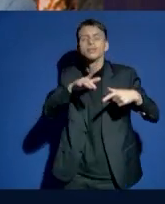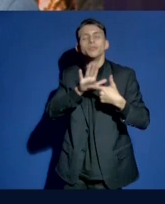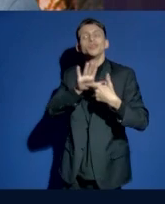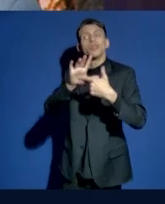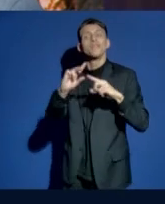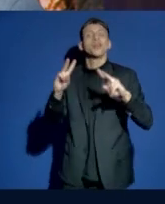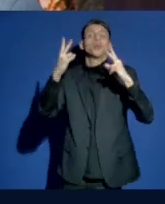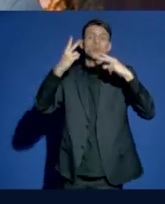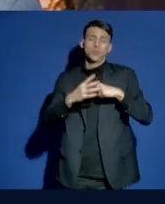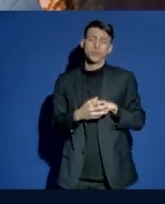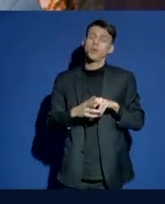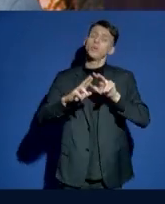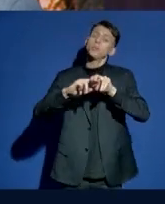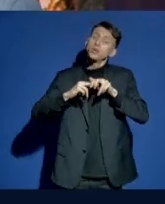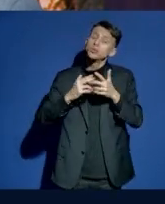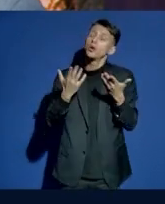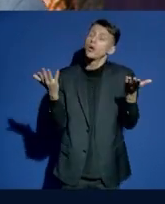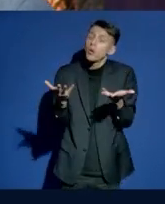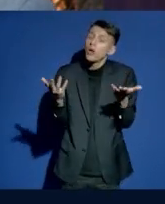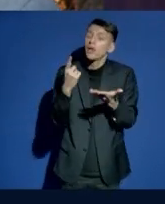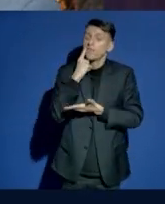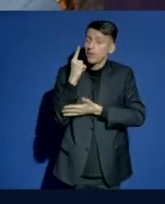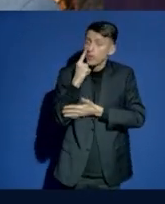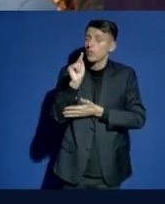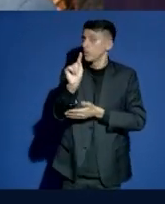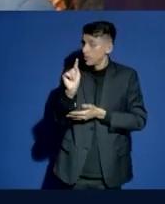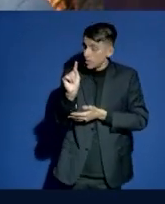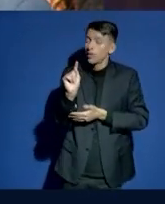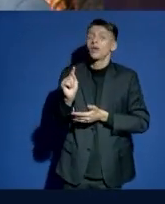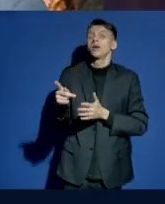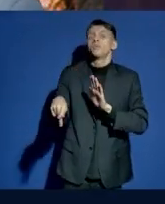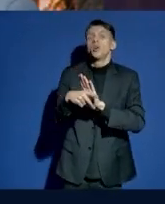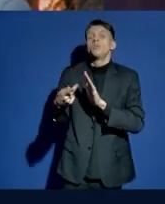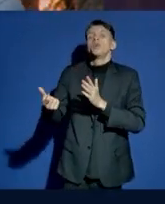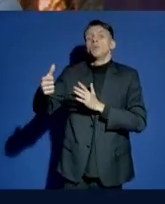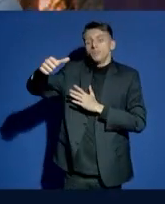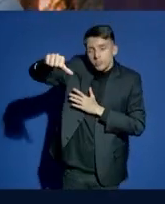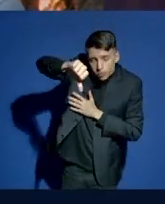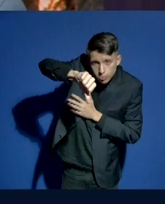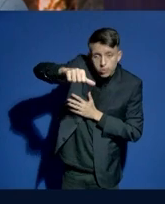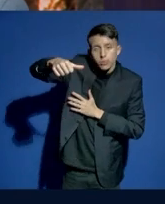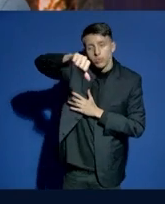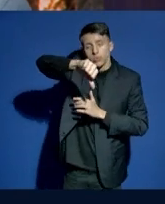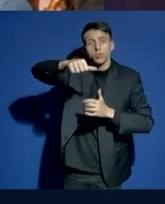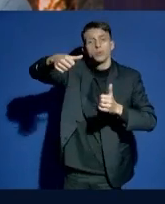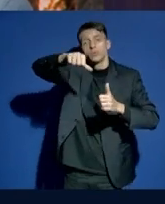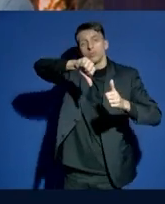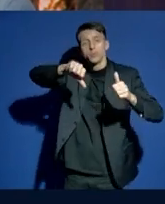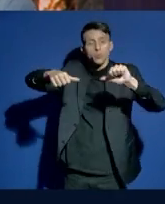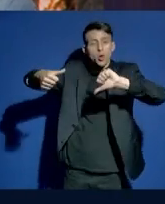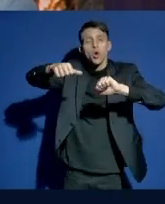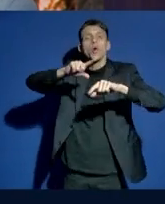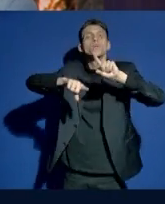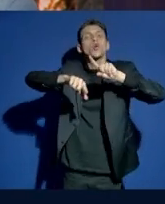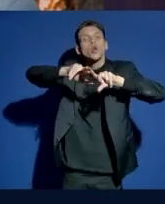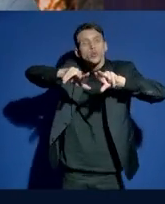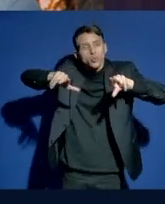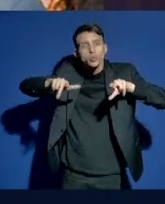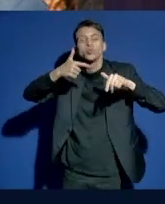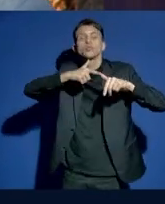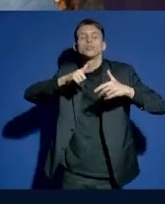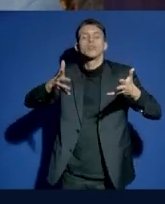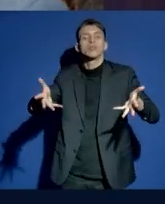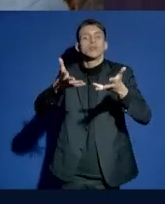através disso, a gente passa a olhar a cadeia de insumos biológicos também com essa mesma visão. Quais são os desafios que o setor